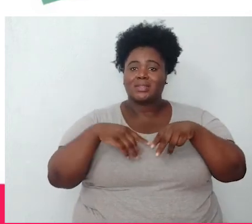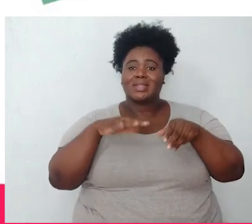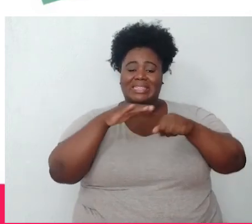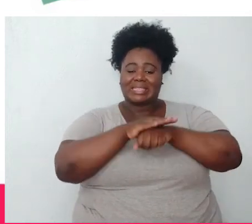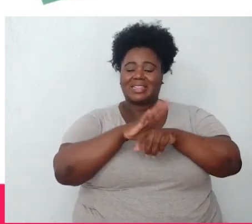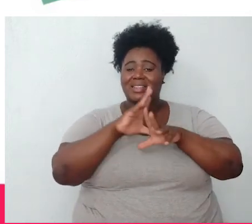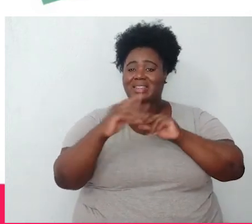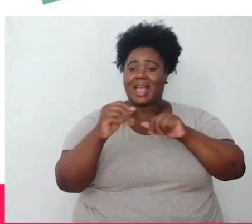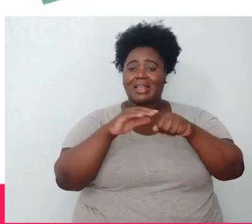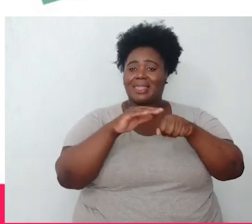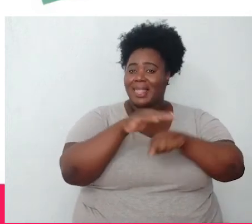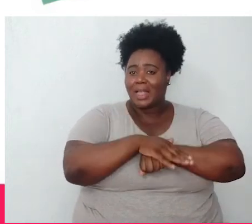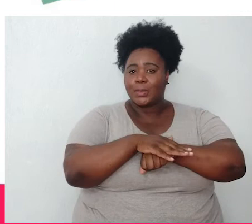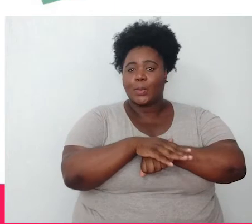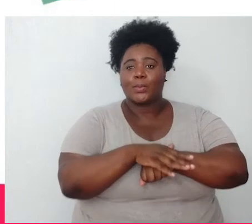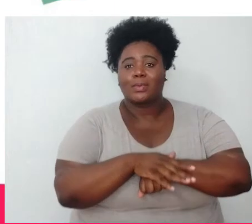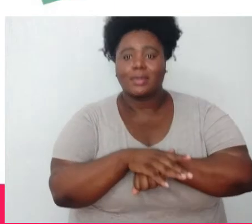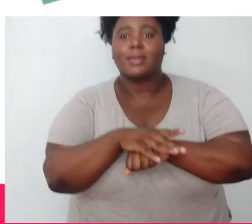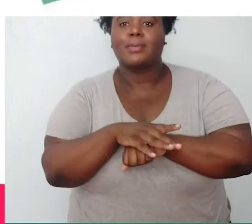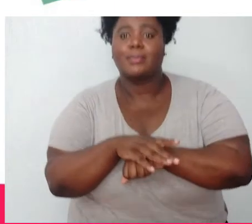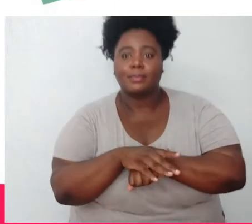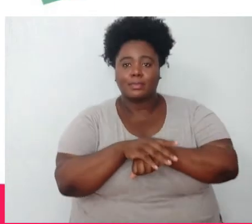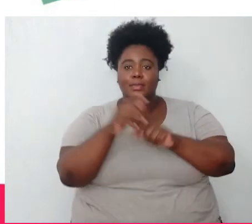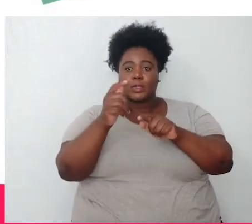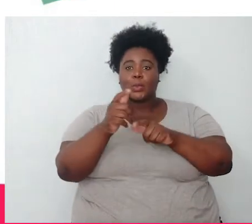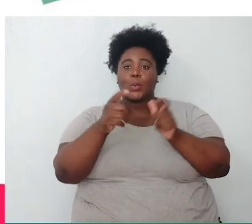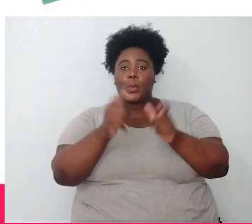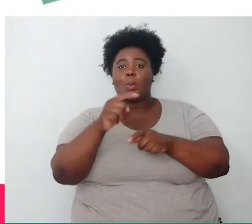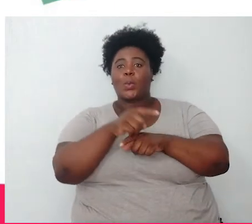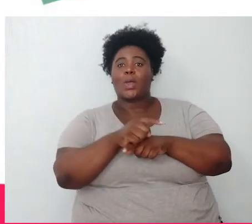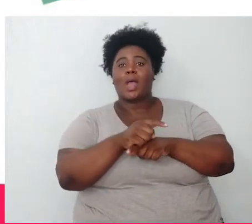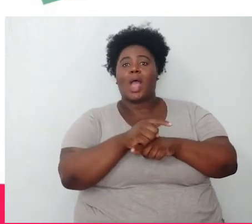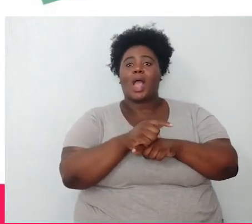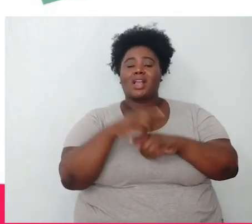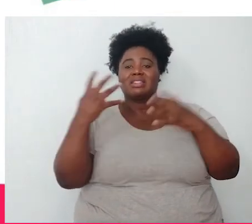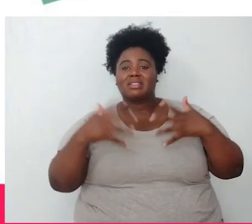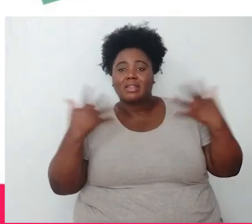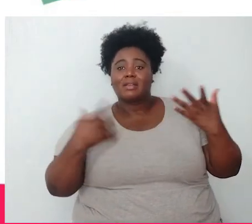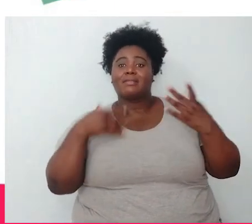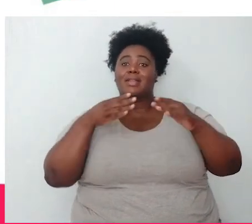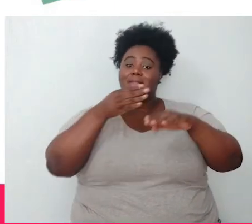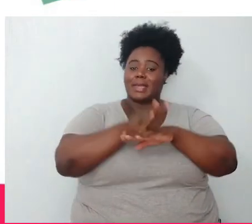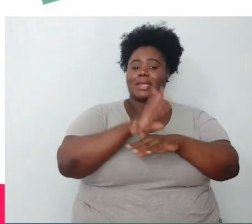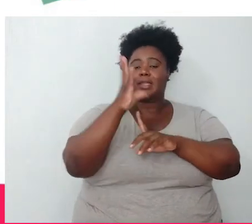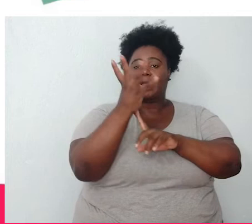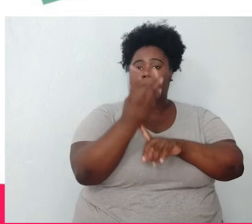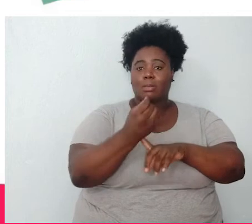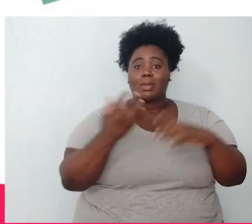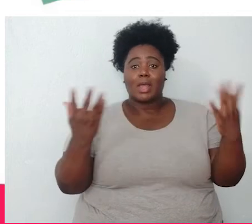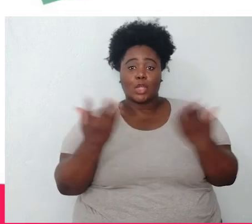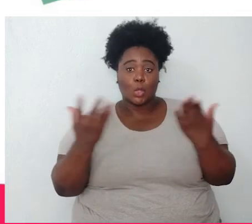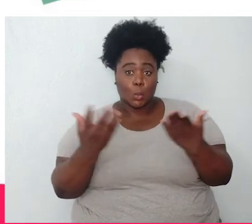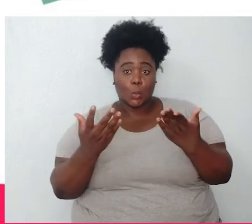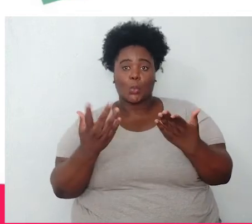ali da noite, né, dos palcos das boates e vem entrando para o mundo da